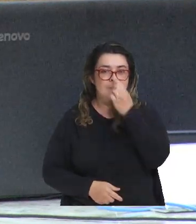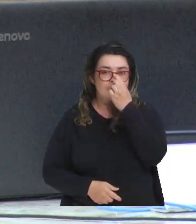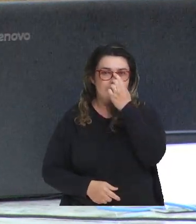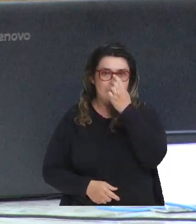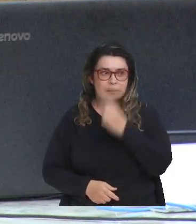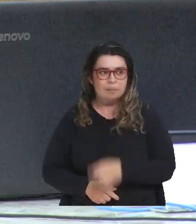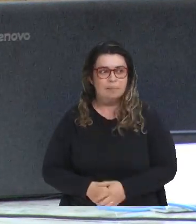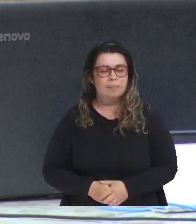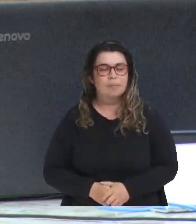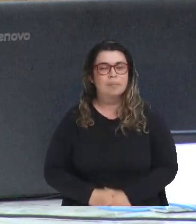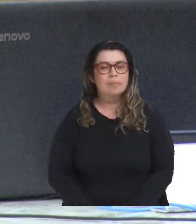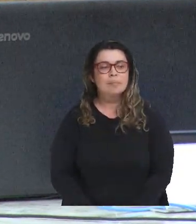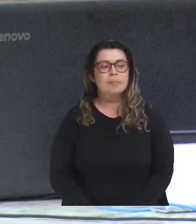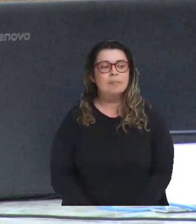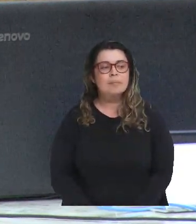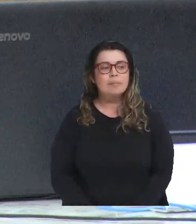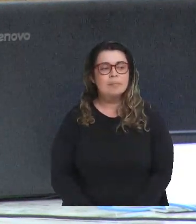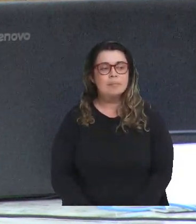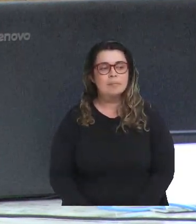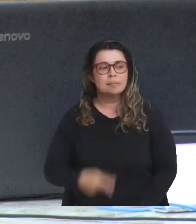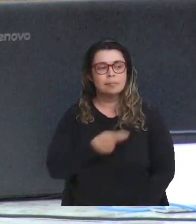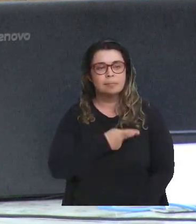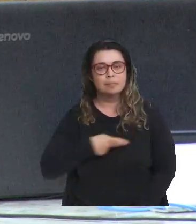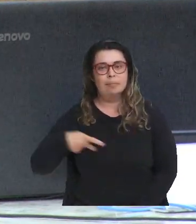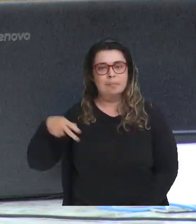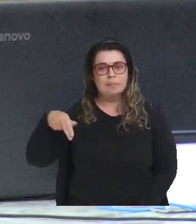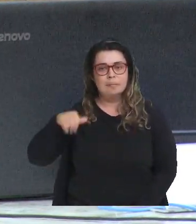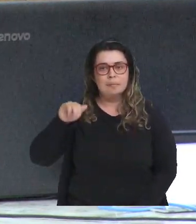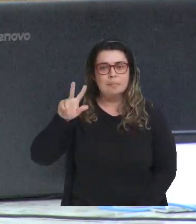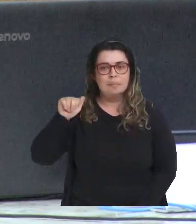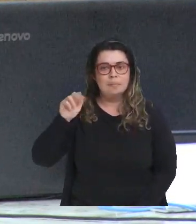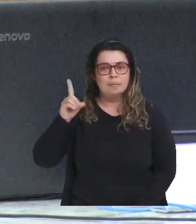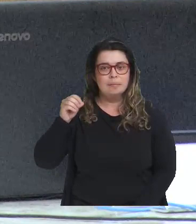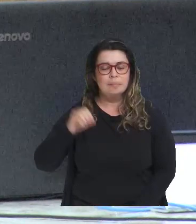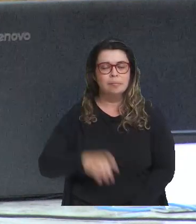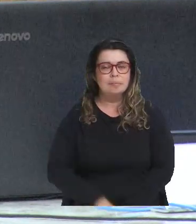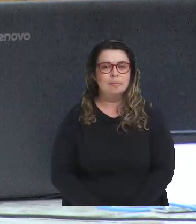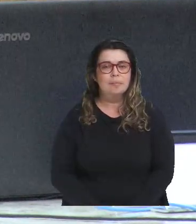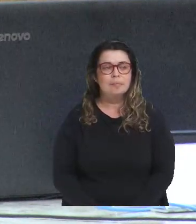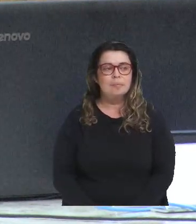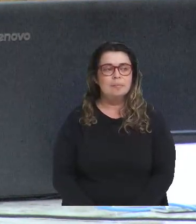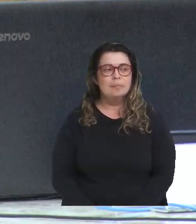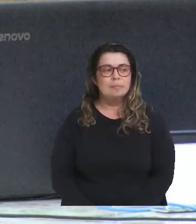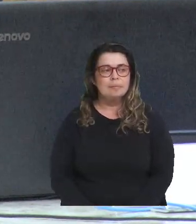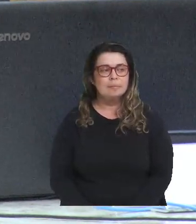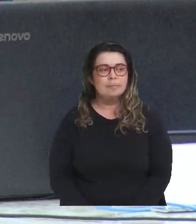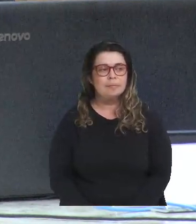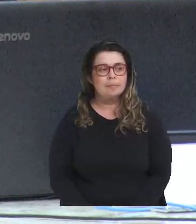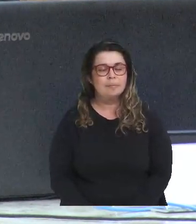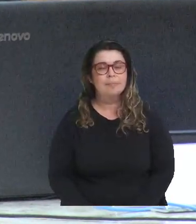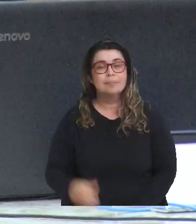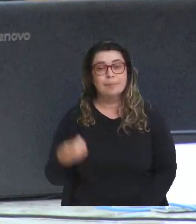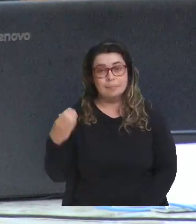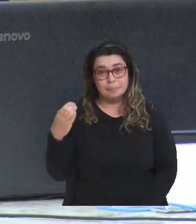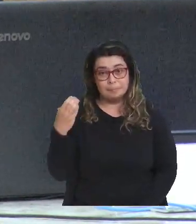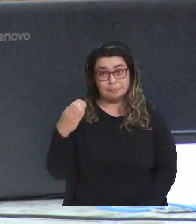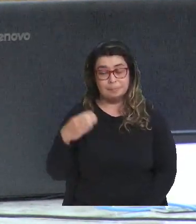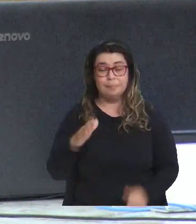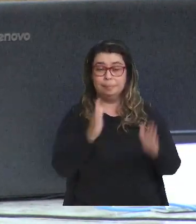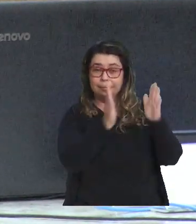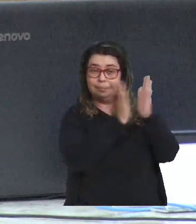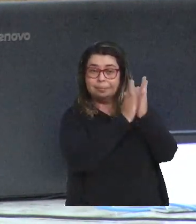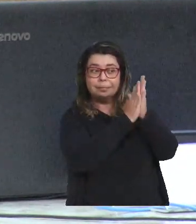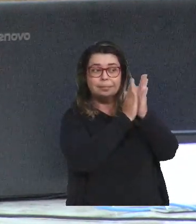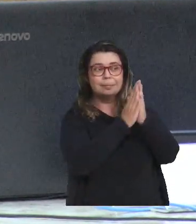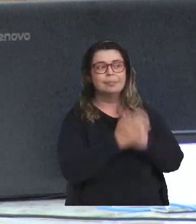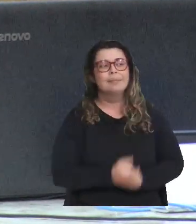Eu concedo a palavra agora ao vereador Pastor Nivaldo da Pedalada. Senhor presidente, eu quero também estender os parabéns para